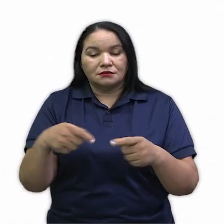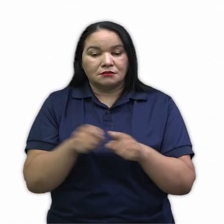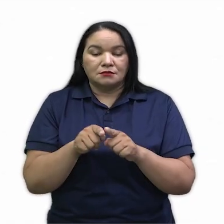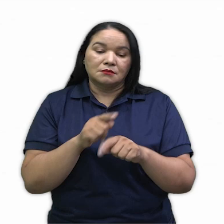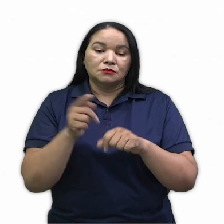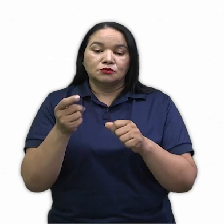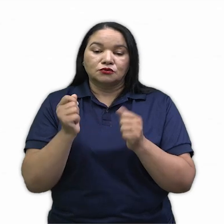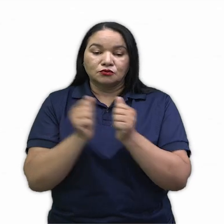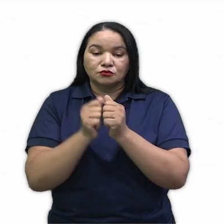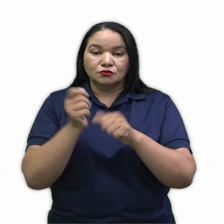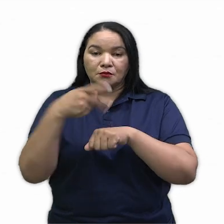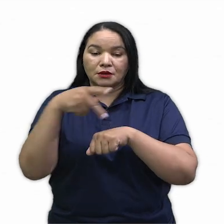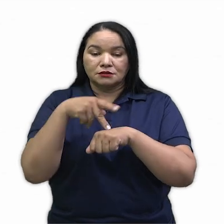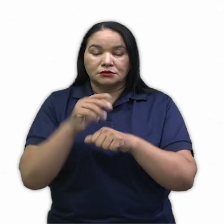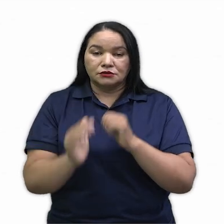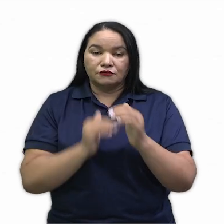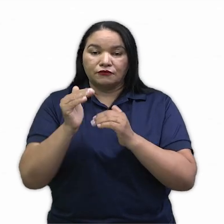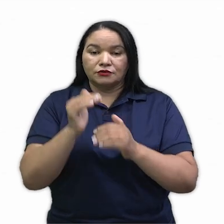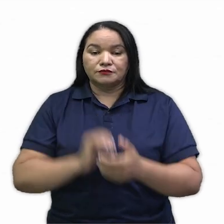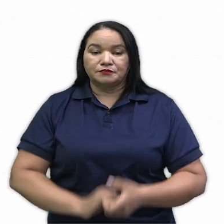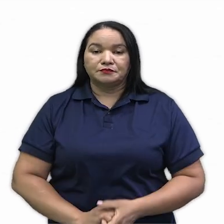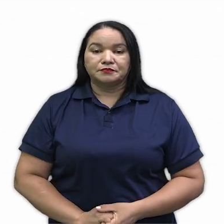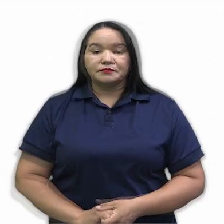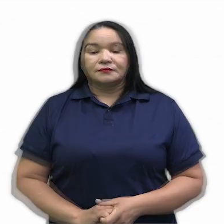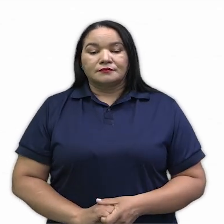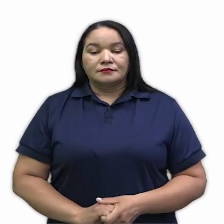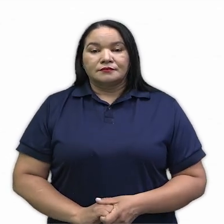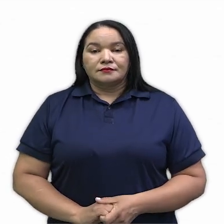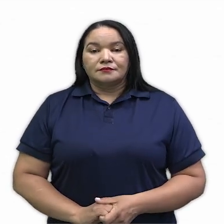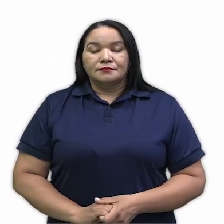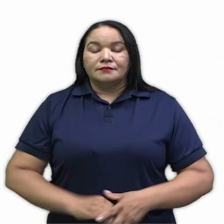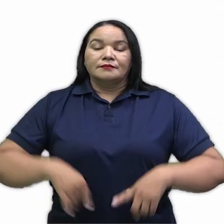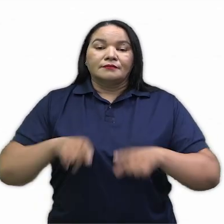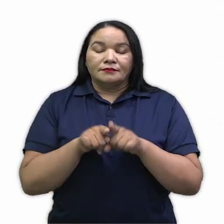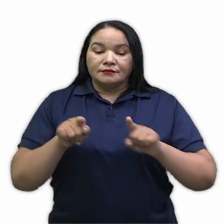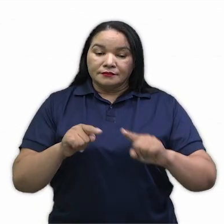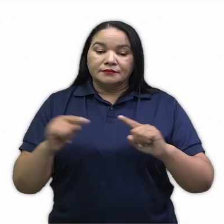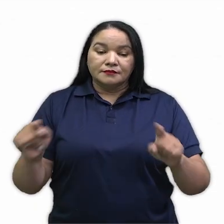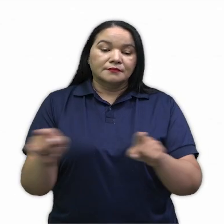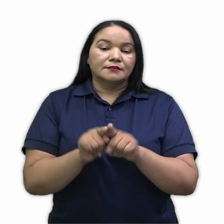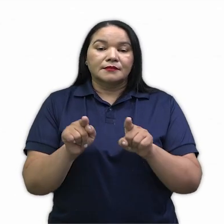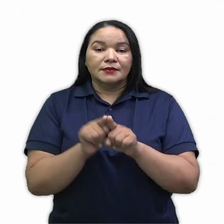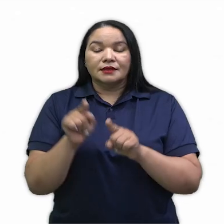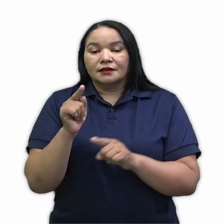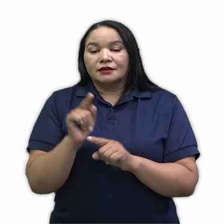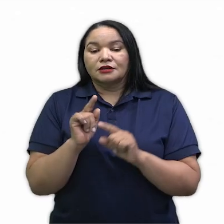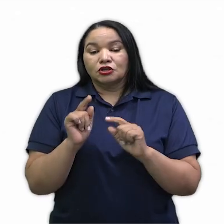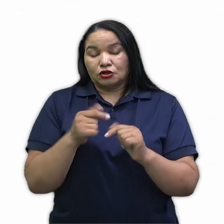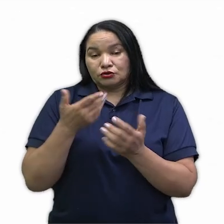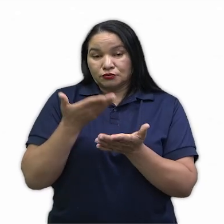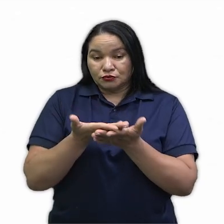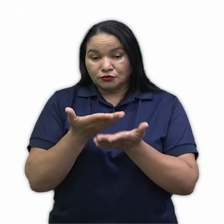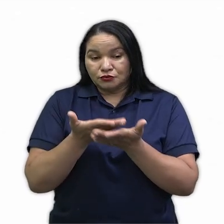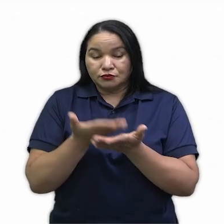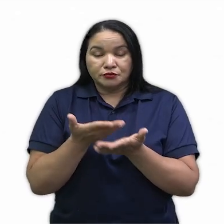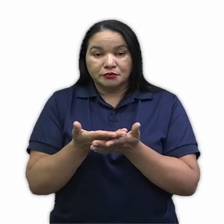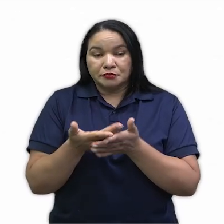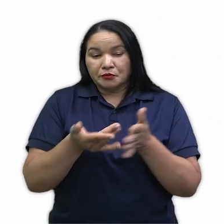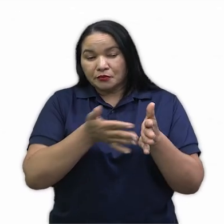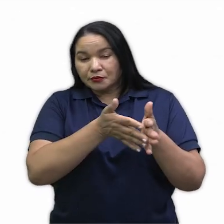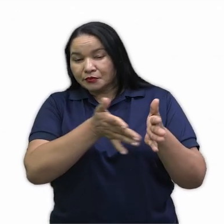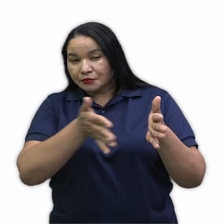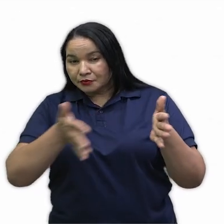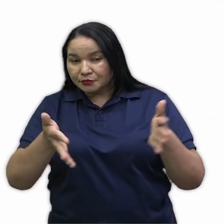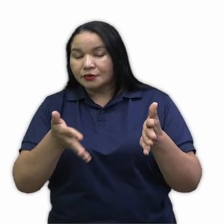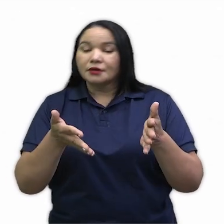relação aos países mais desenvolvidos. Mas também nós estudamos, gente, na nossa